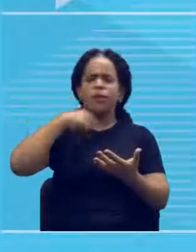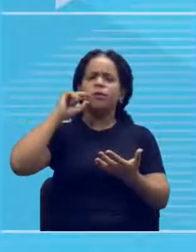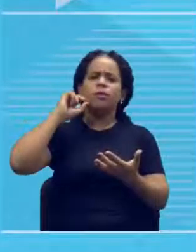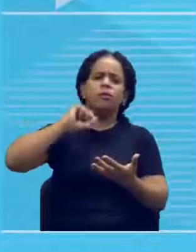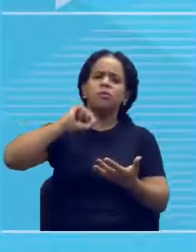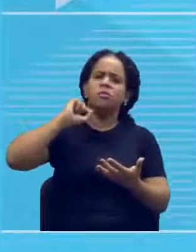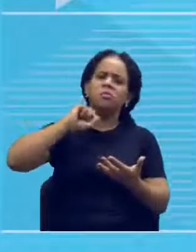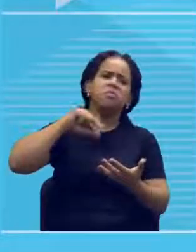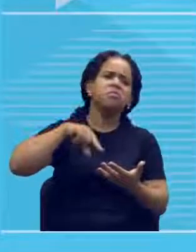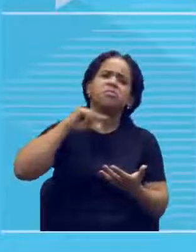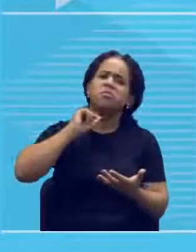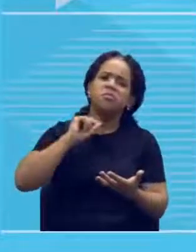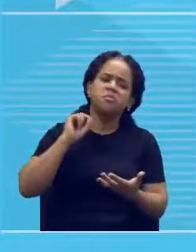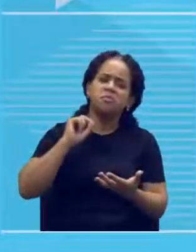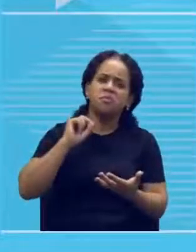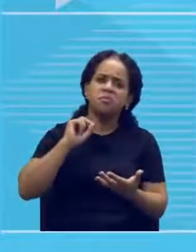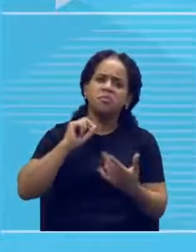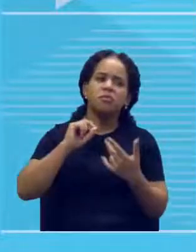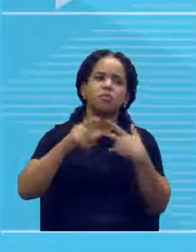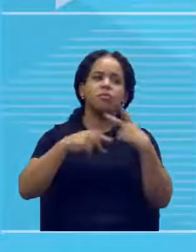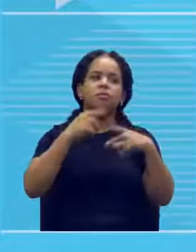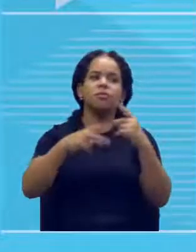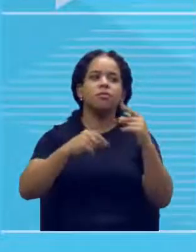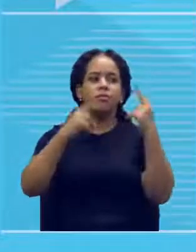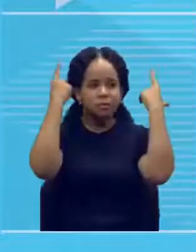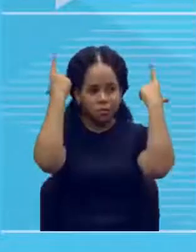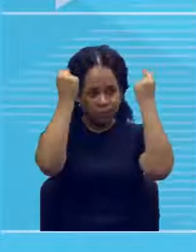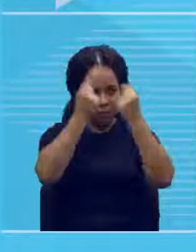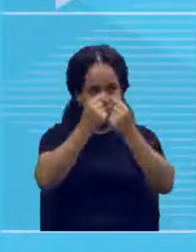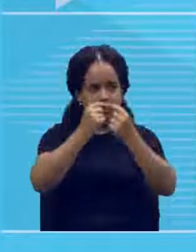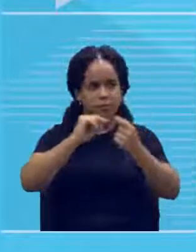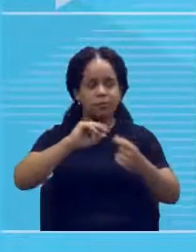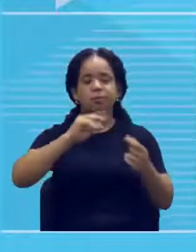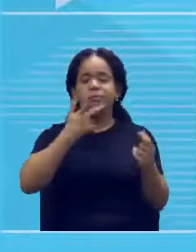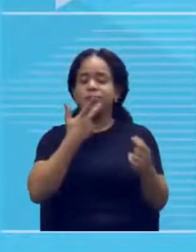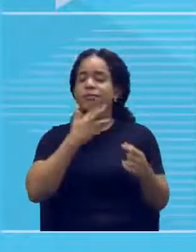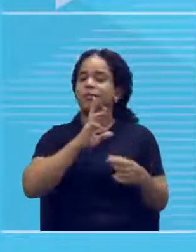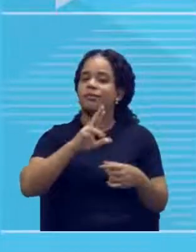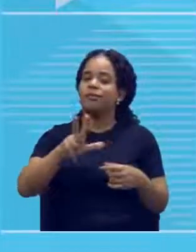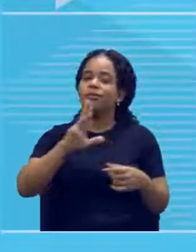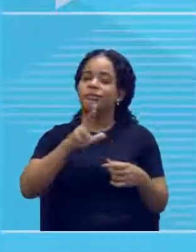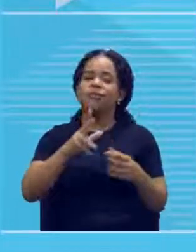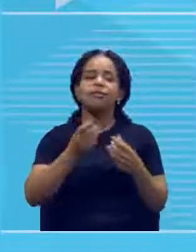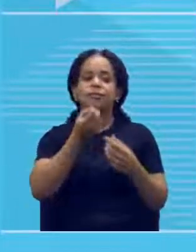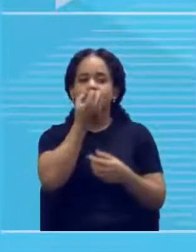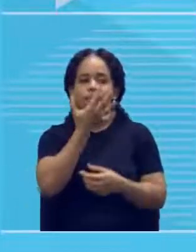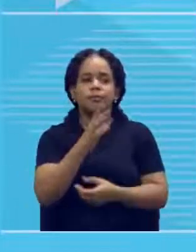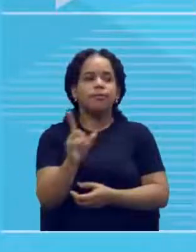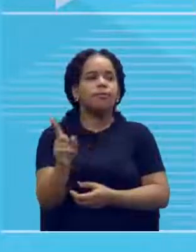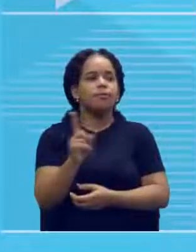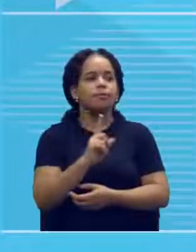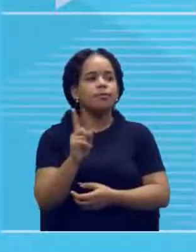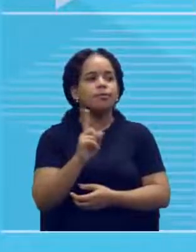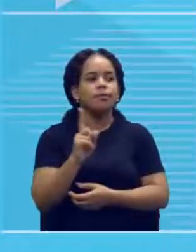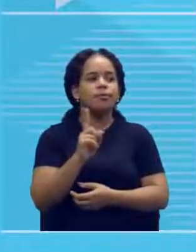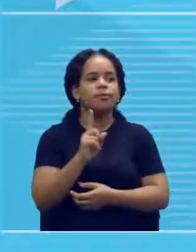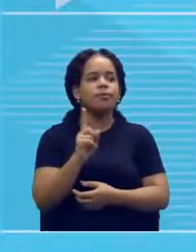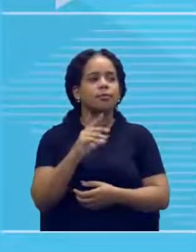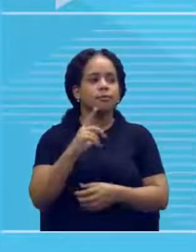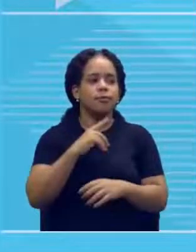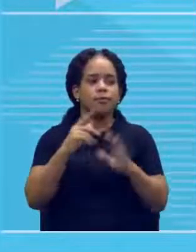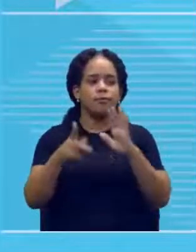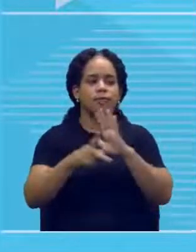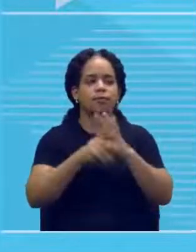Que presente é esse, né? Presente grego. Dizem que isso não é muito bom, não. Mas aqui na Grécia Antiga, eles têm